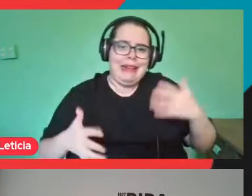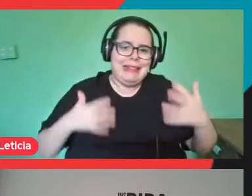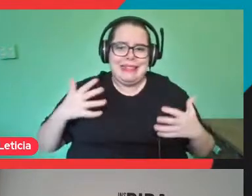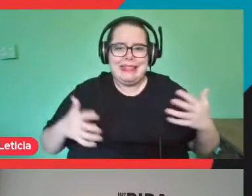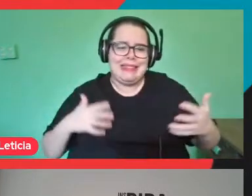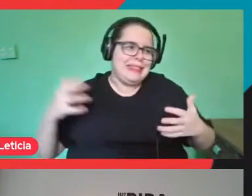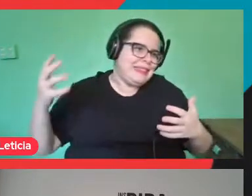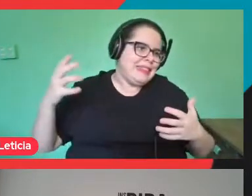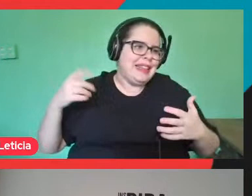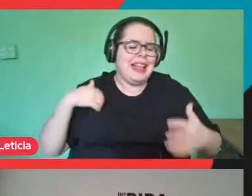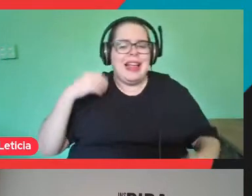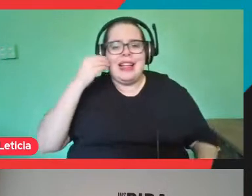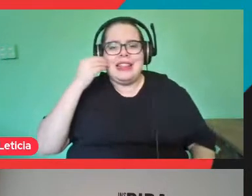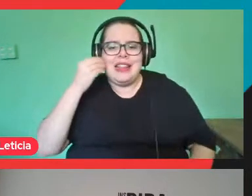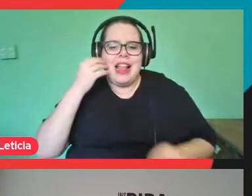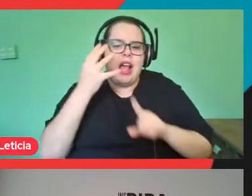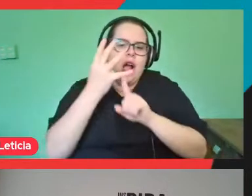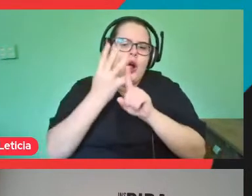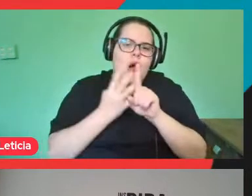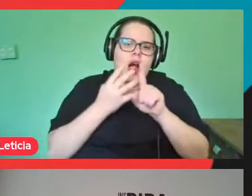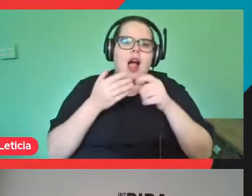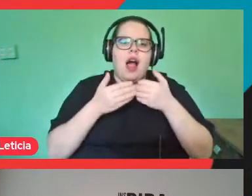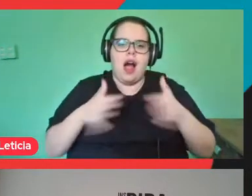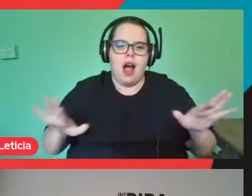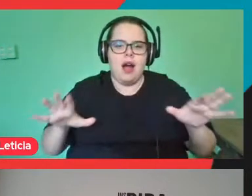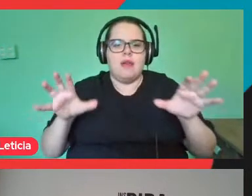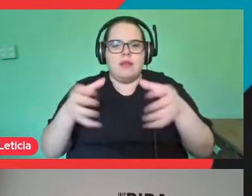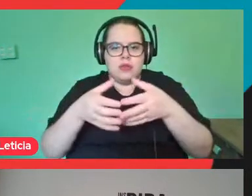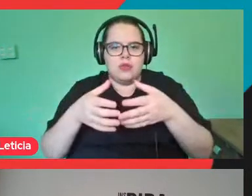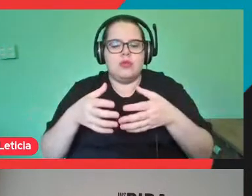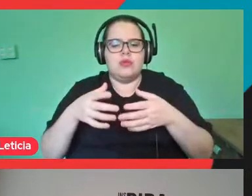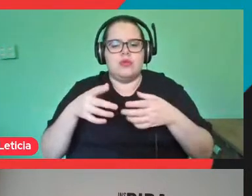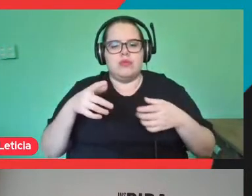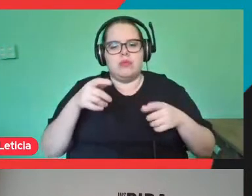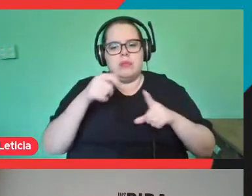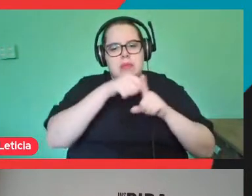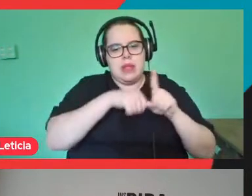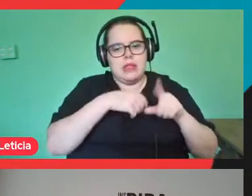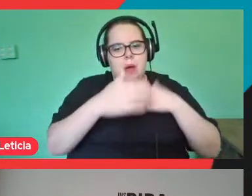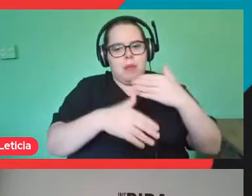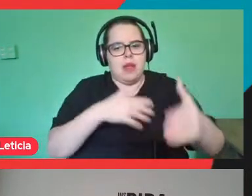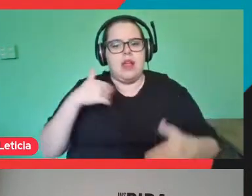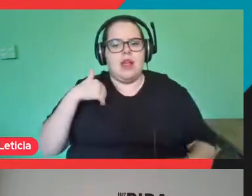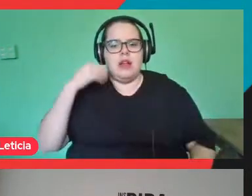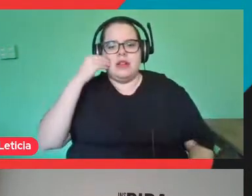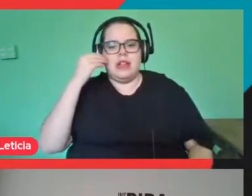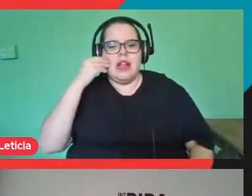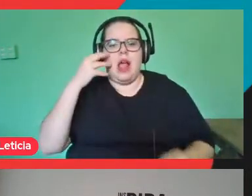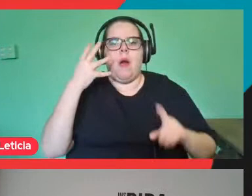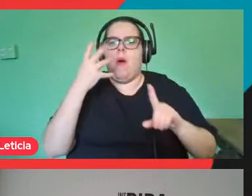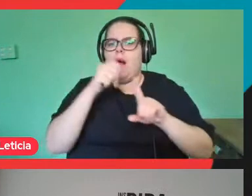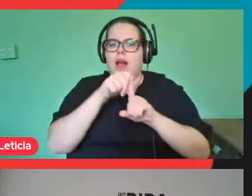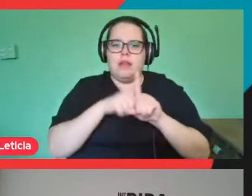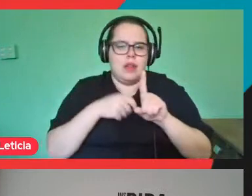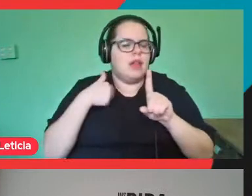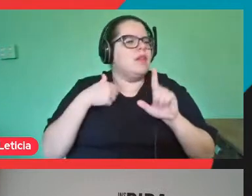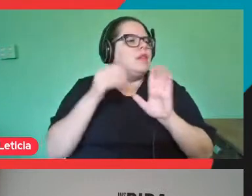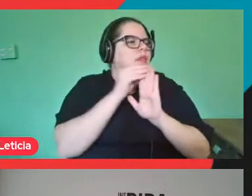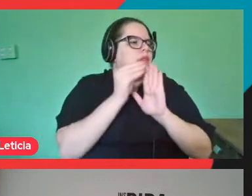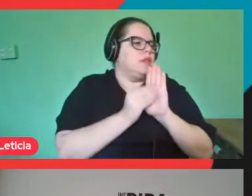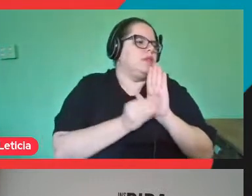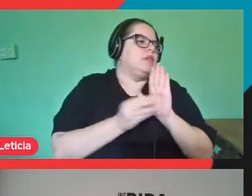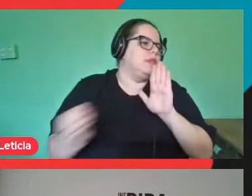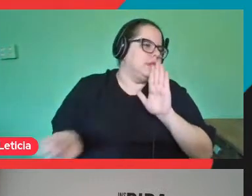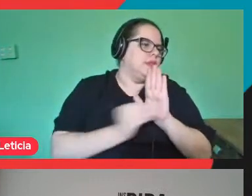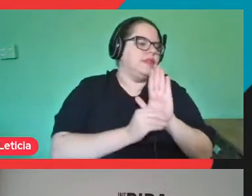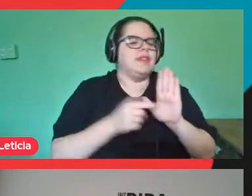insistência. Eu tentei por 4 meses, eles abrem algumas turmas online mensalmente. Eu tentei 4 meses seguidos, eu deixava na minha agenda, ia